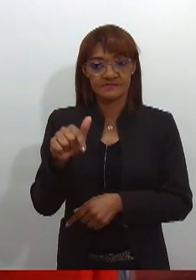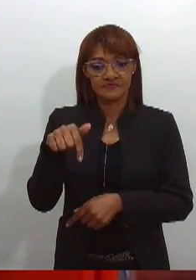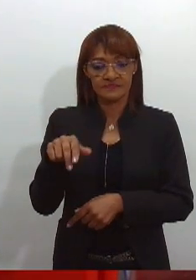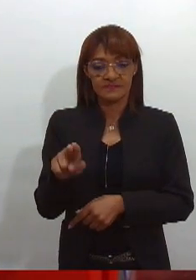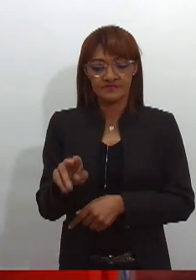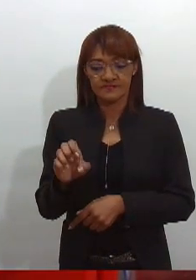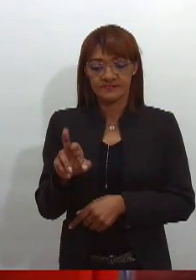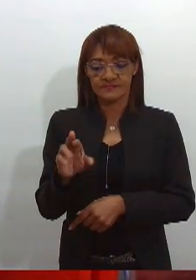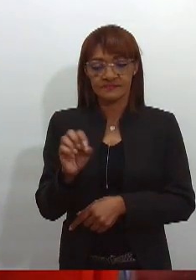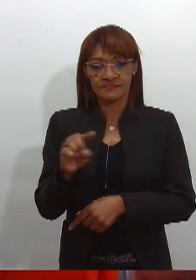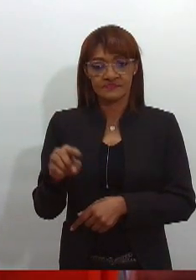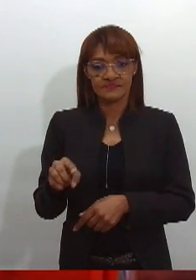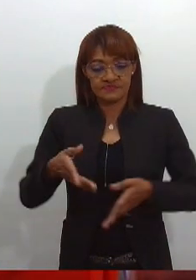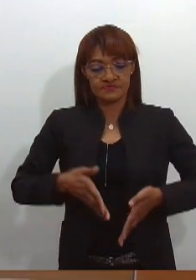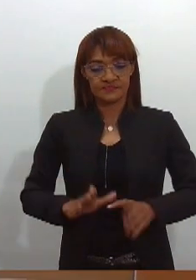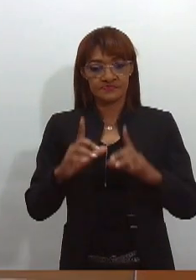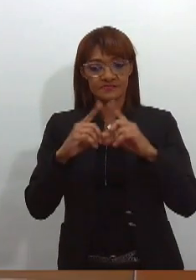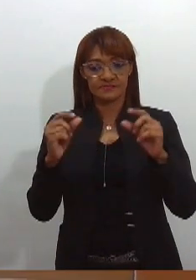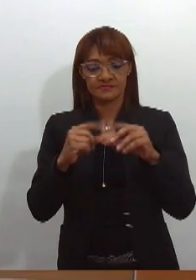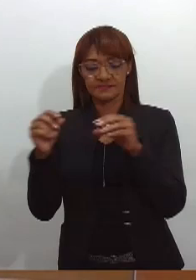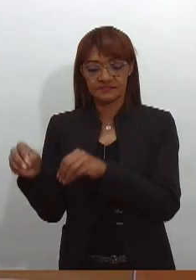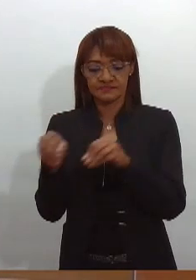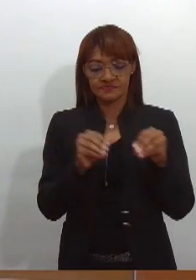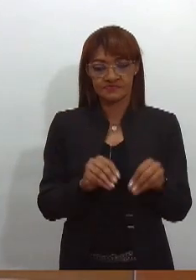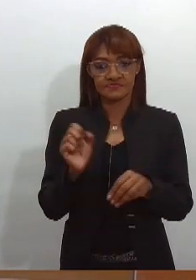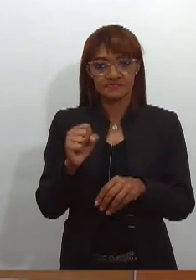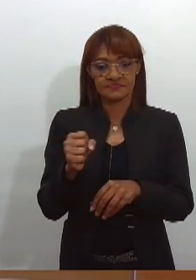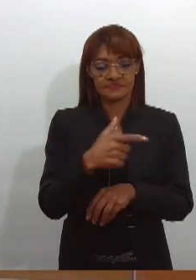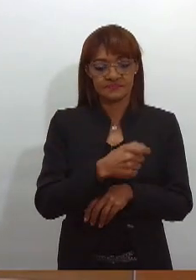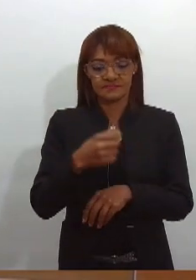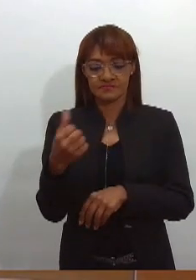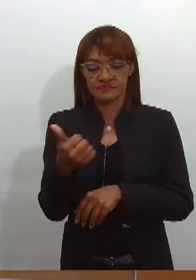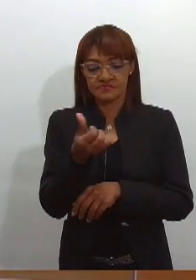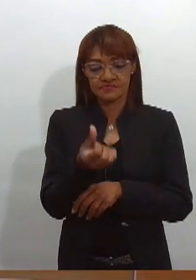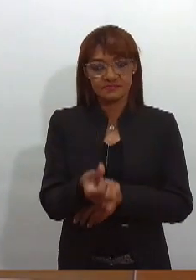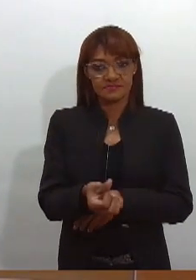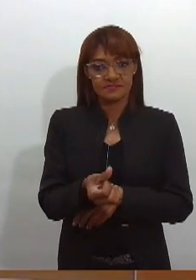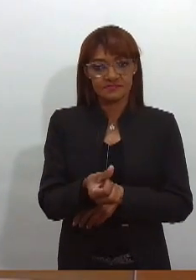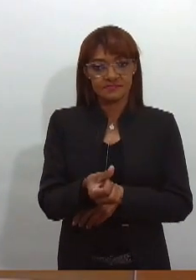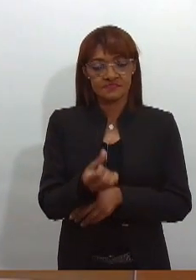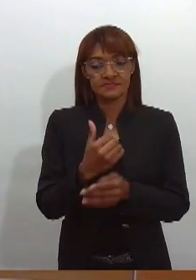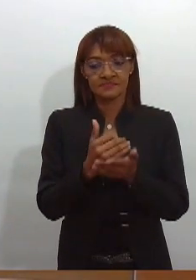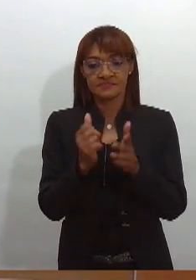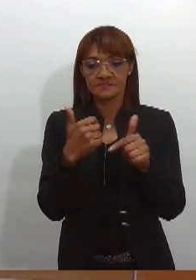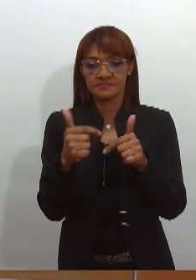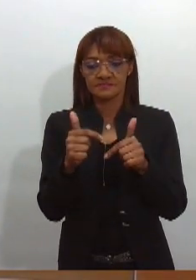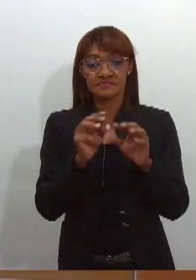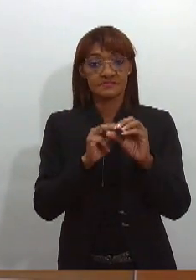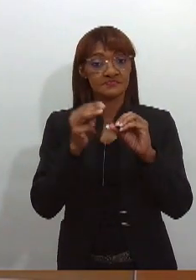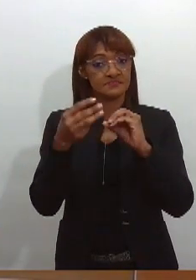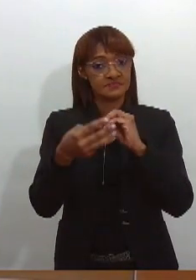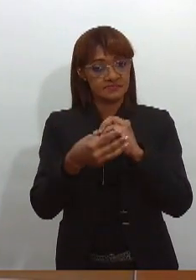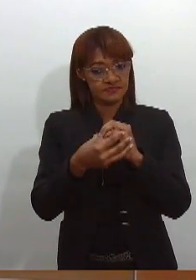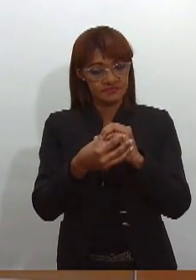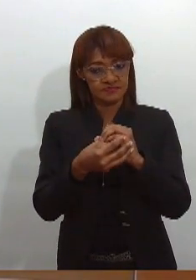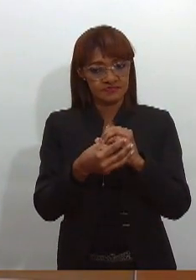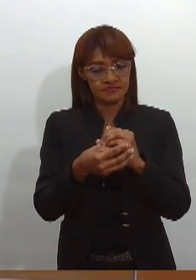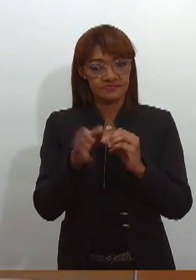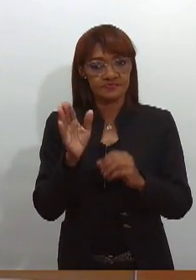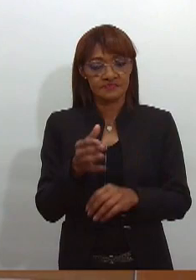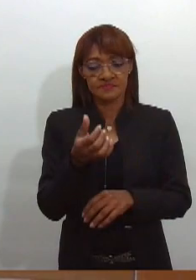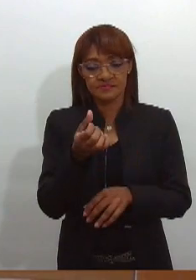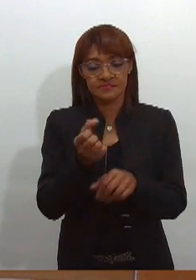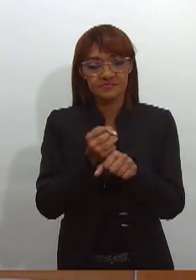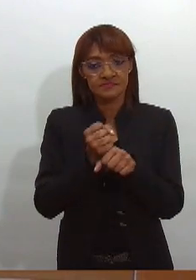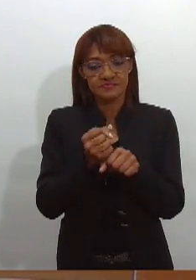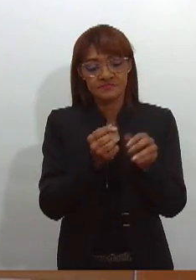em Sergipe em 2016, quando assumiu a reportagem da TV Alese. Ao longo dos últimos 6 anos, exerceu a